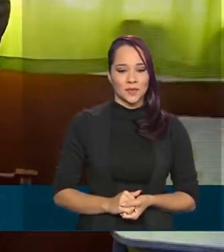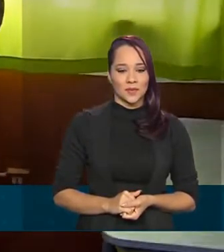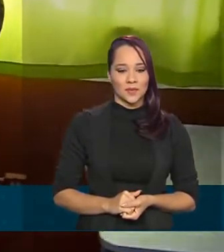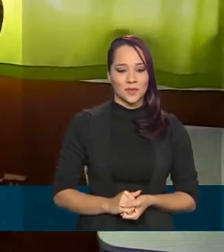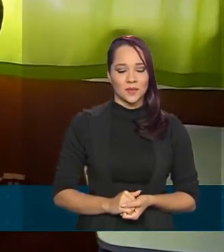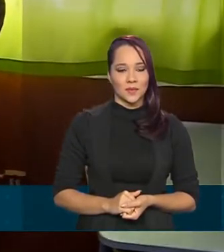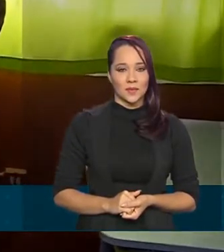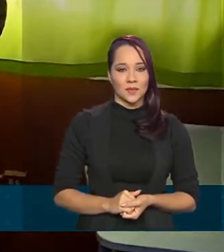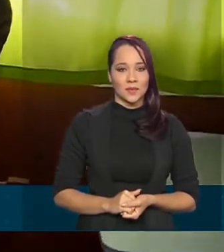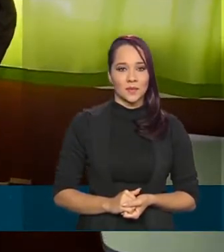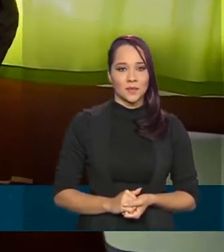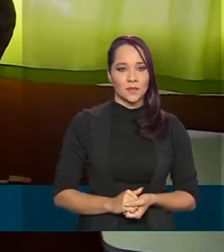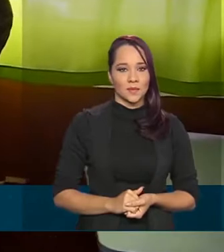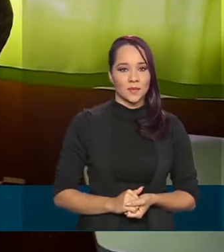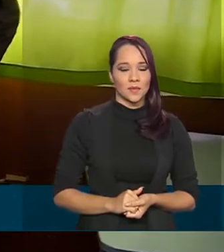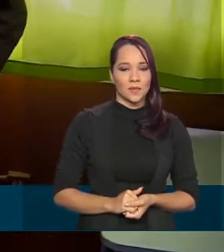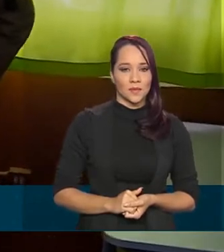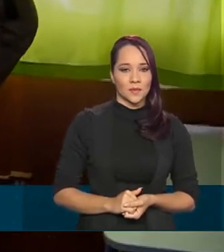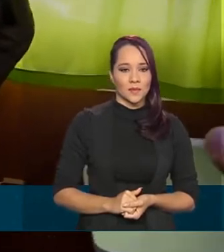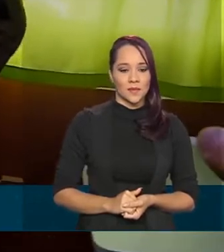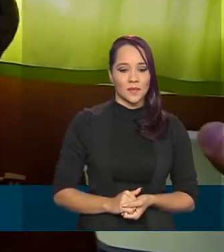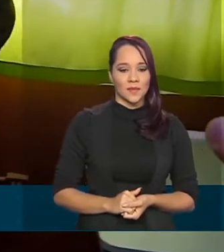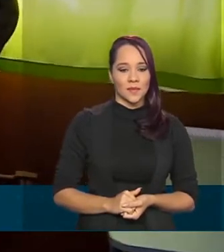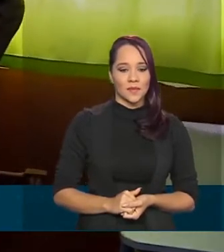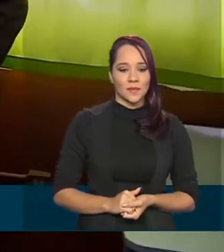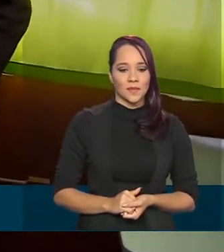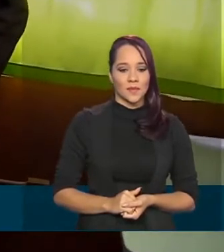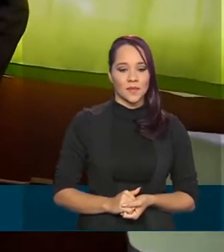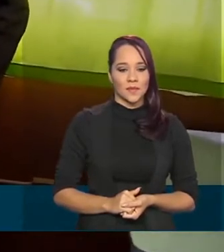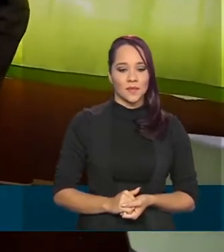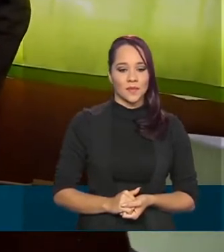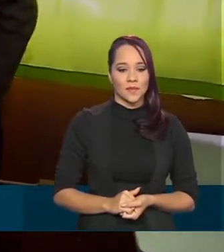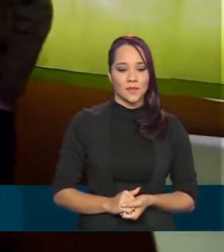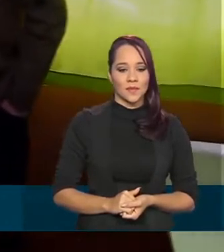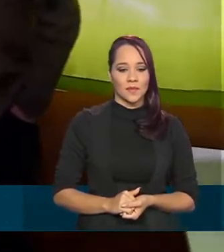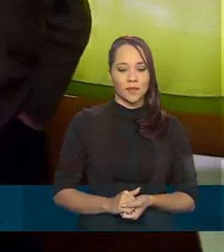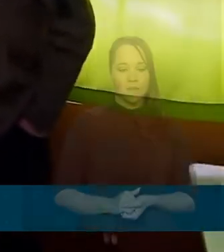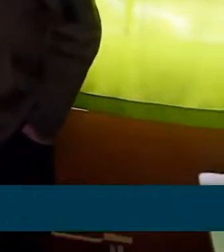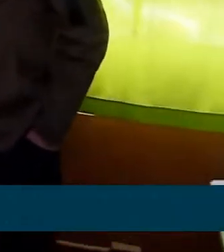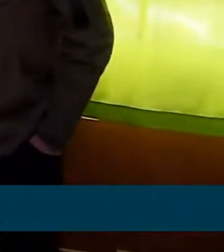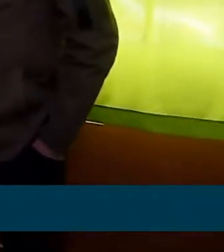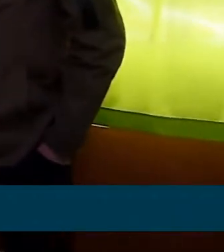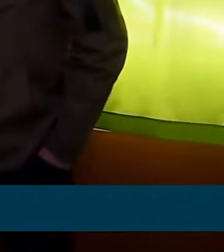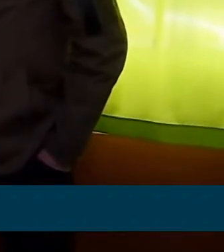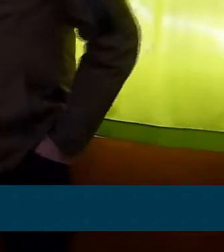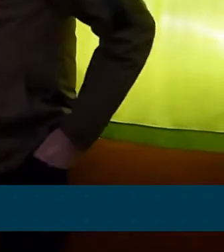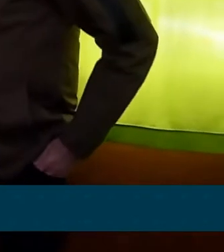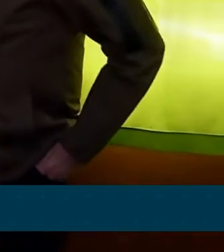atencioso, respeitoso, que bacana. Parabéns, Carol. Prefeito de Bagé.